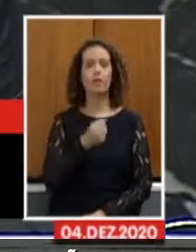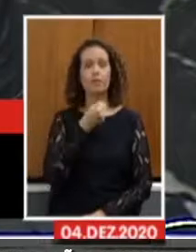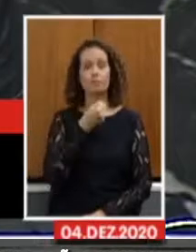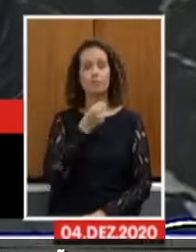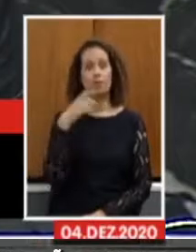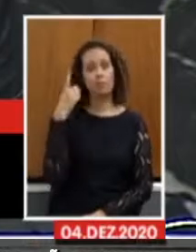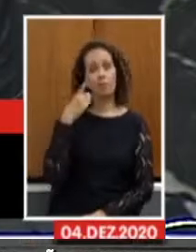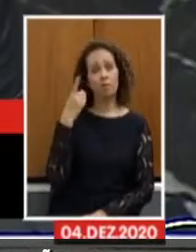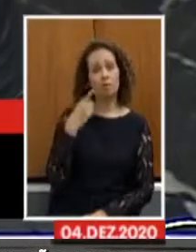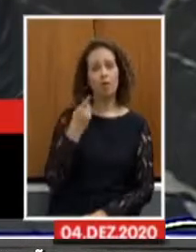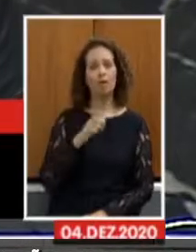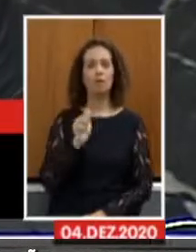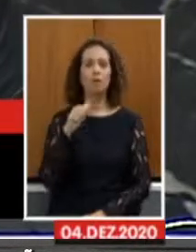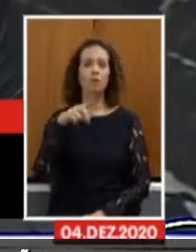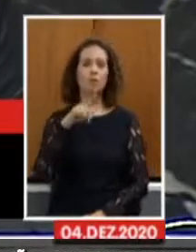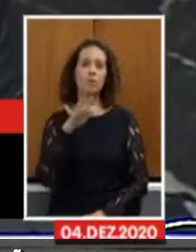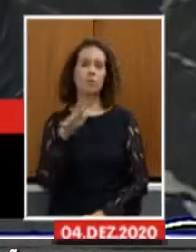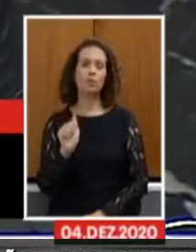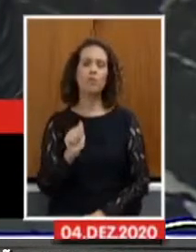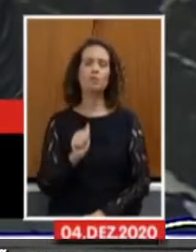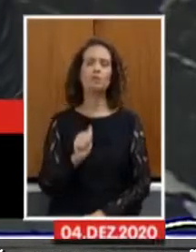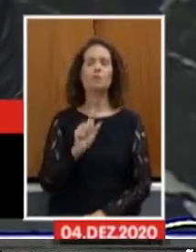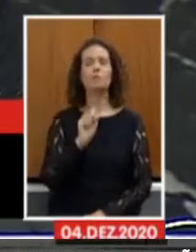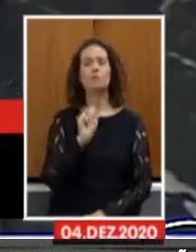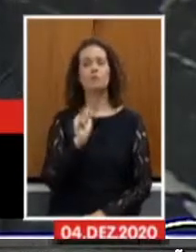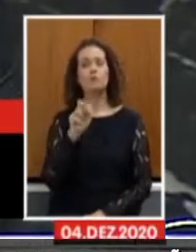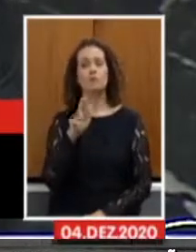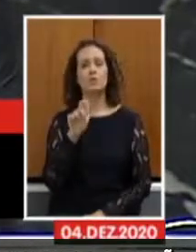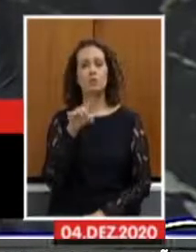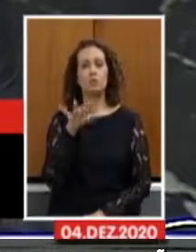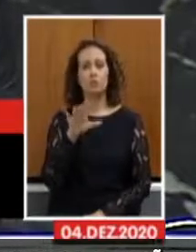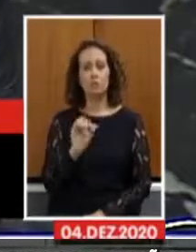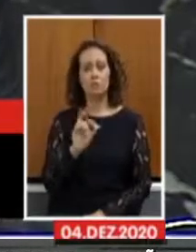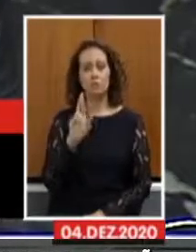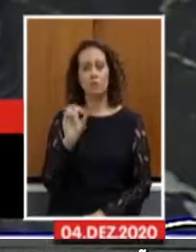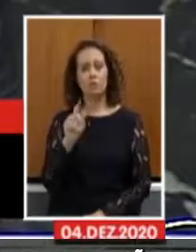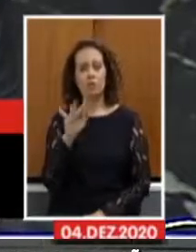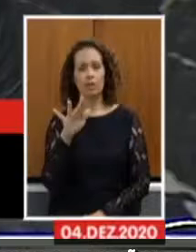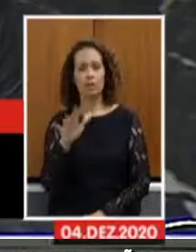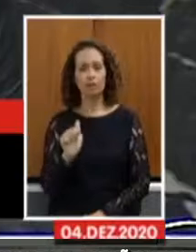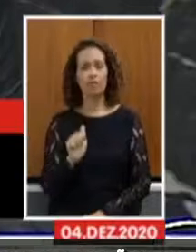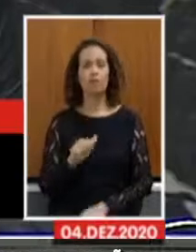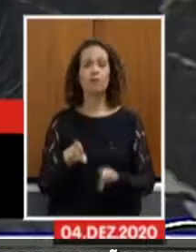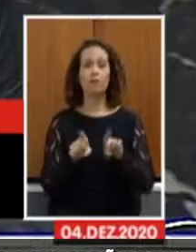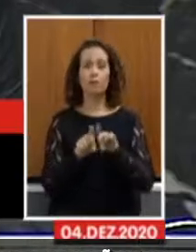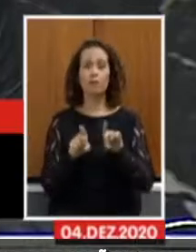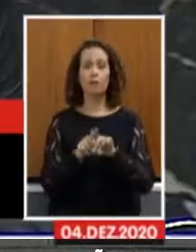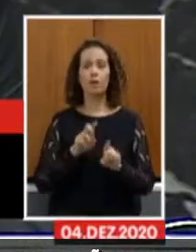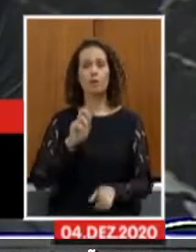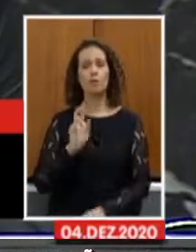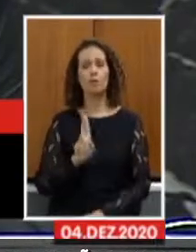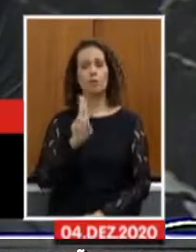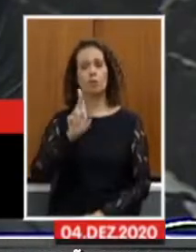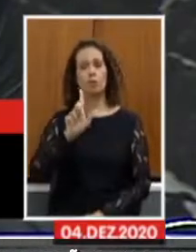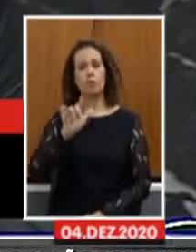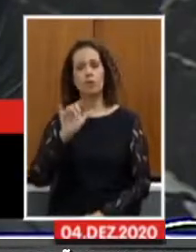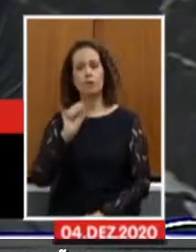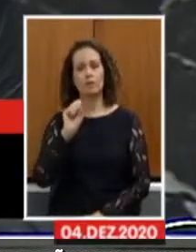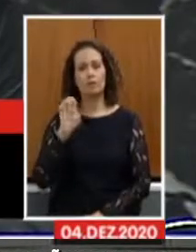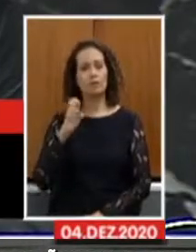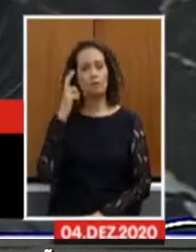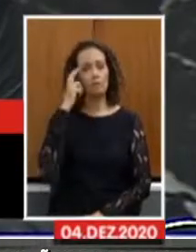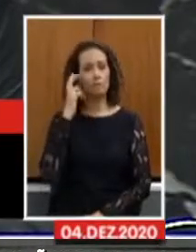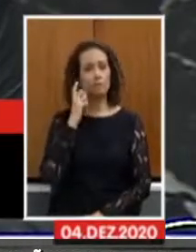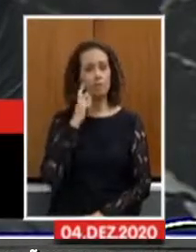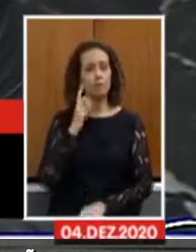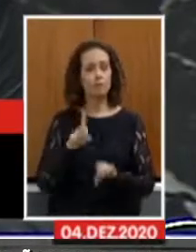deputada Rosângela Reis e os deputados Sargento Rodrigues, Sávio Souza Cruz, Thiago Cota, Tito Torres, Ulisses Gomes, Virgílio Guimarães, Zé Guilherme e Zé